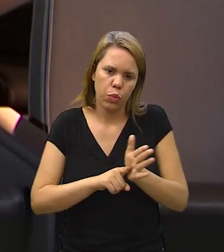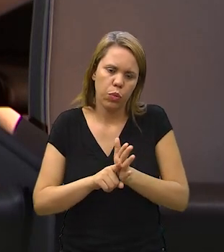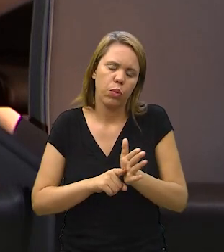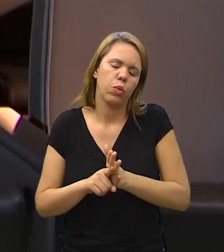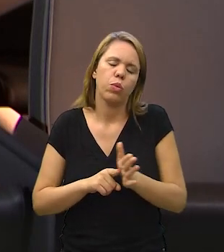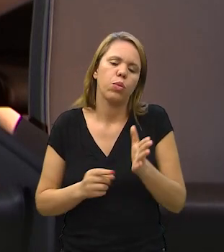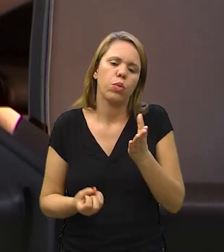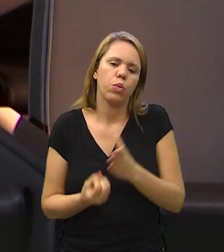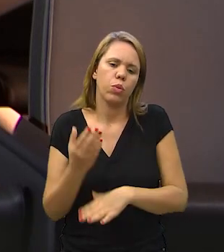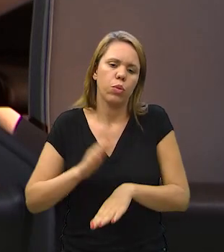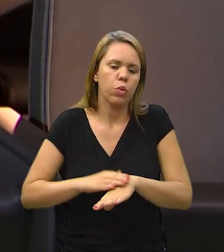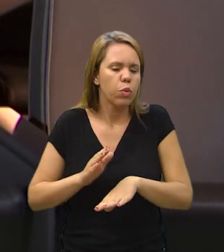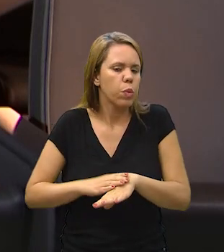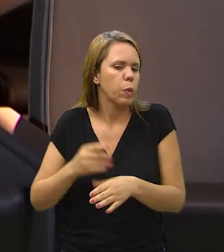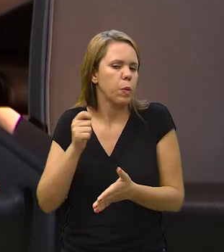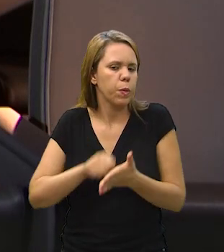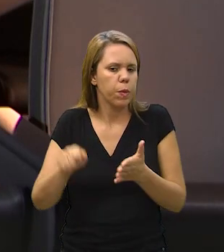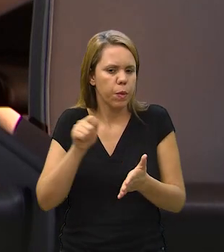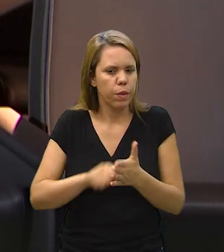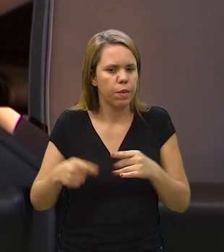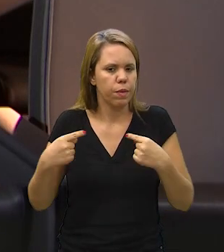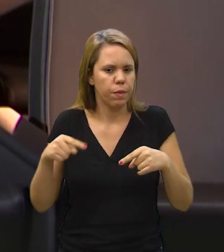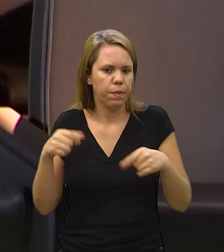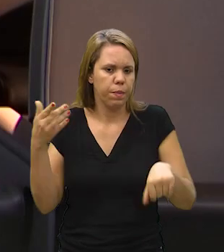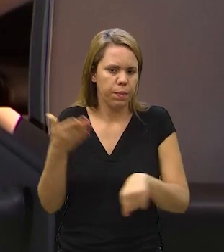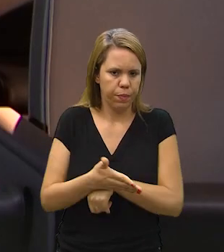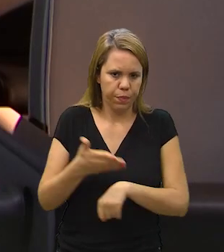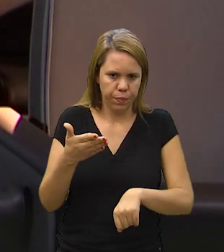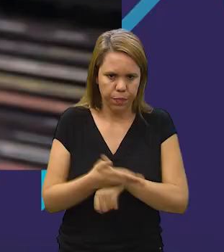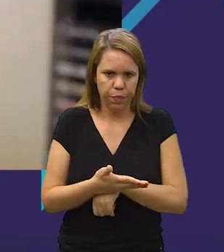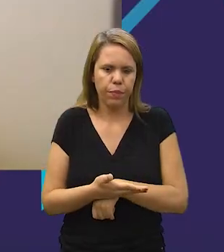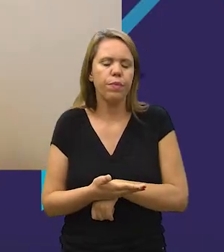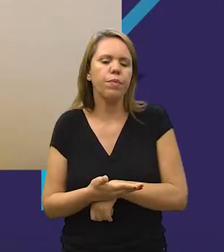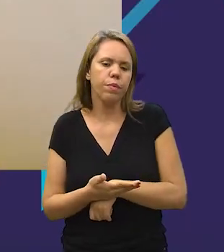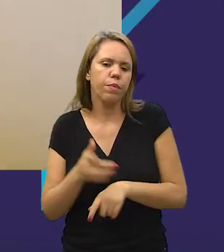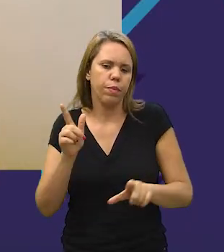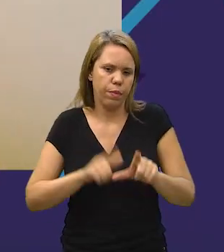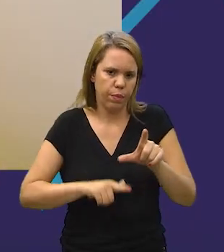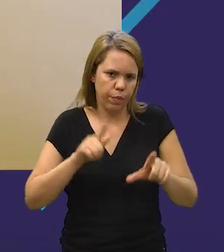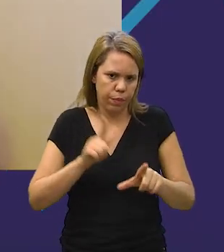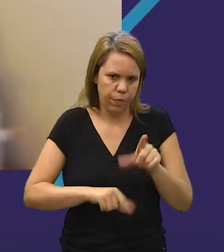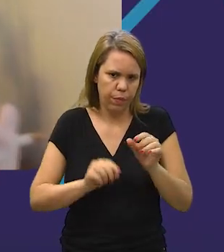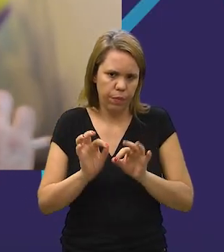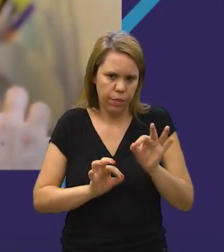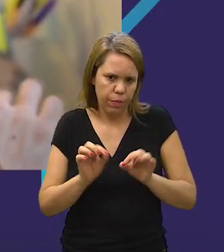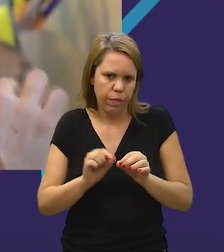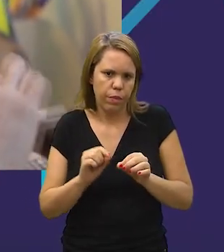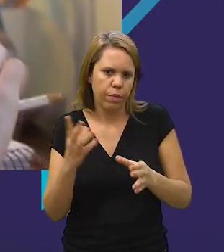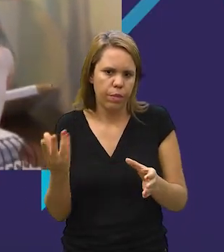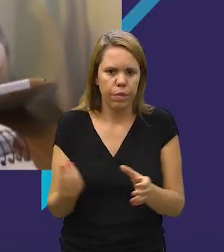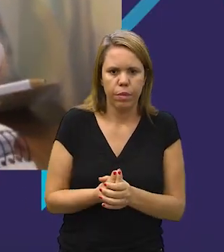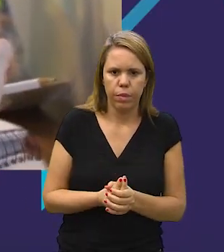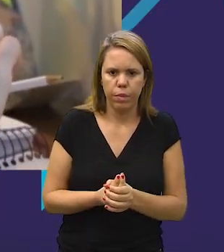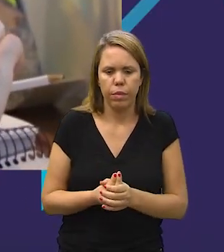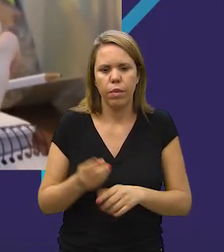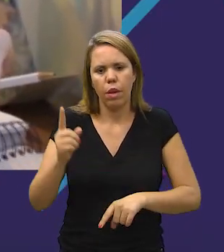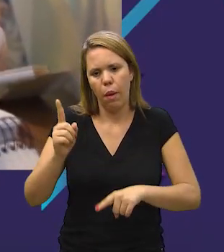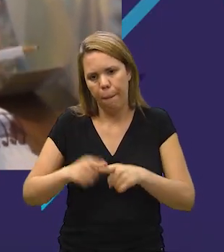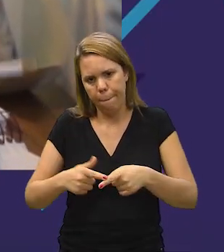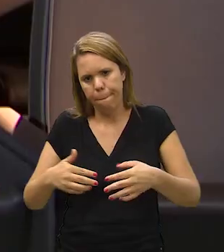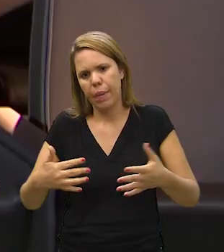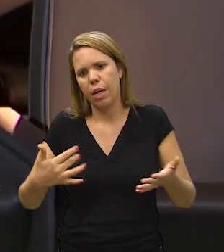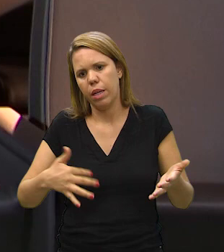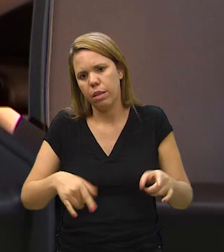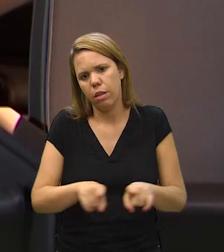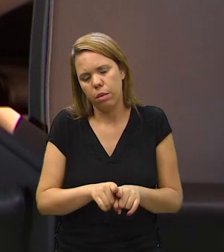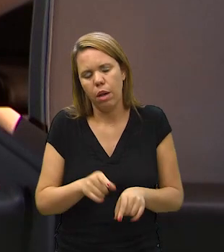da música, eles comporam, a gente também fez parte da parte de letras e os instrumentos também foram